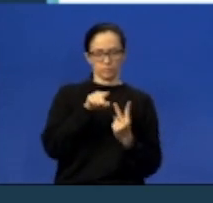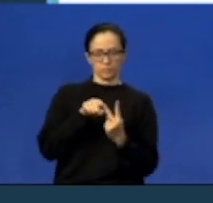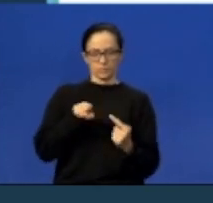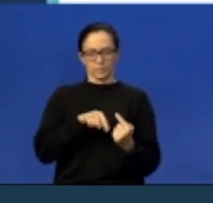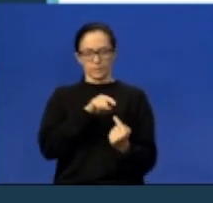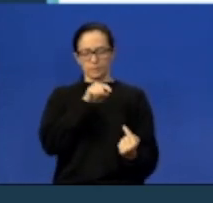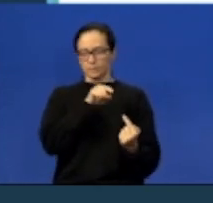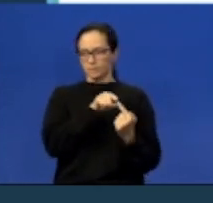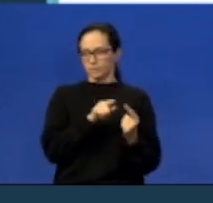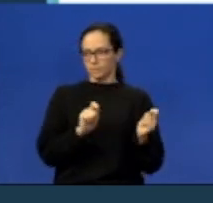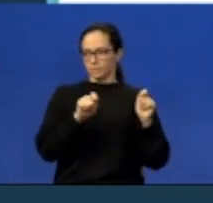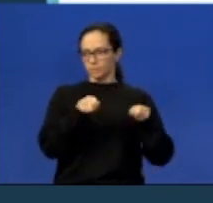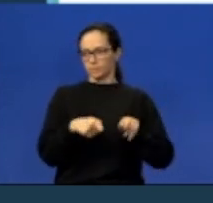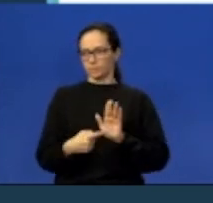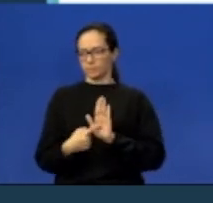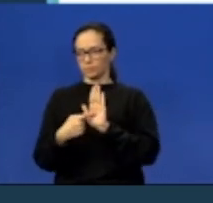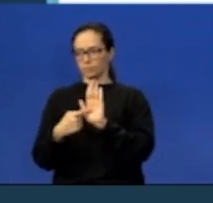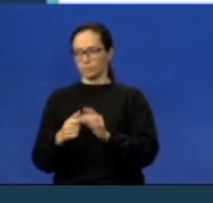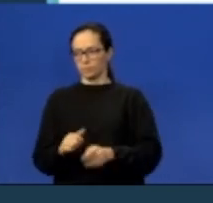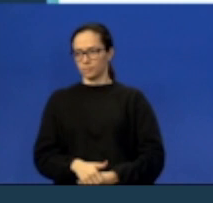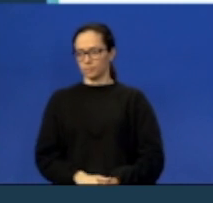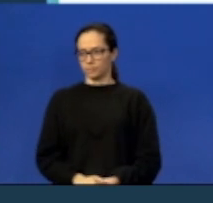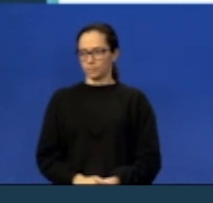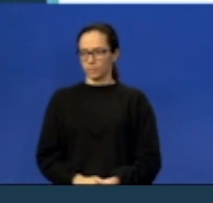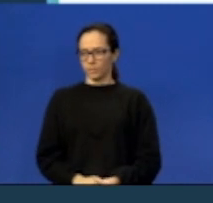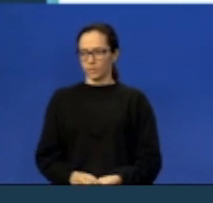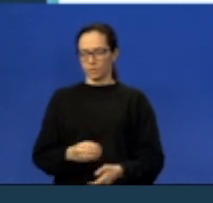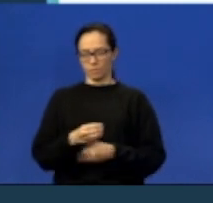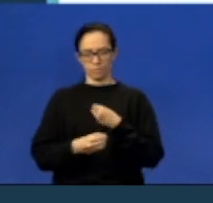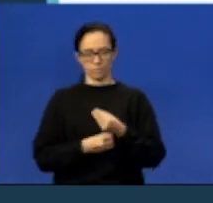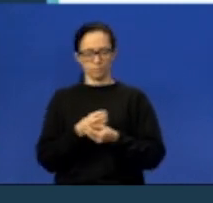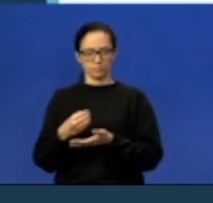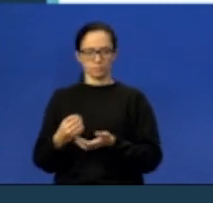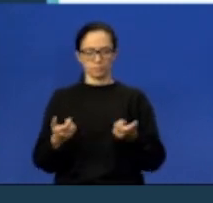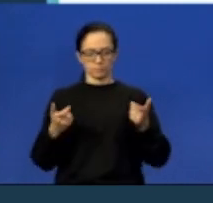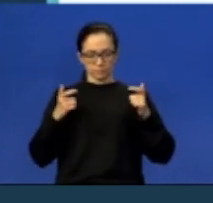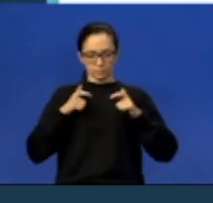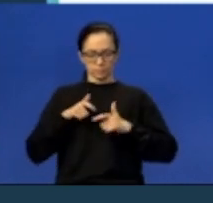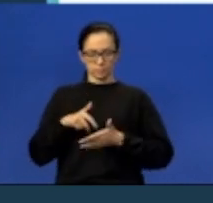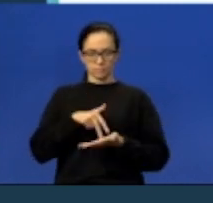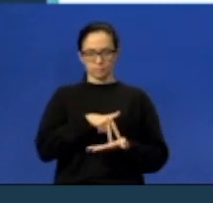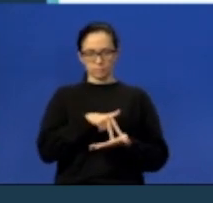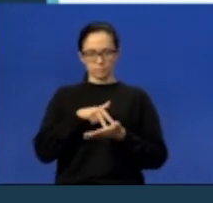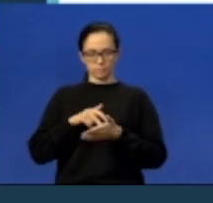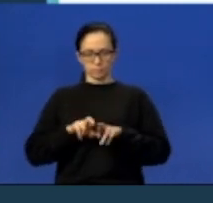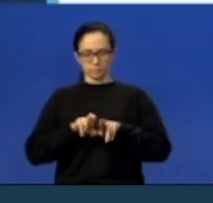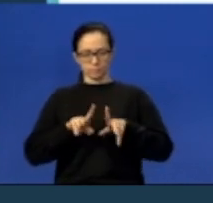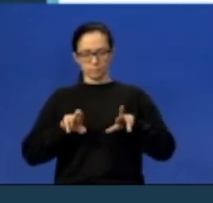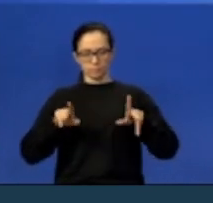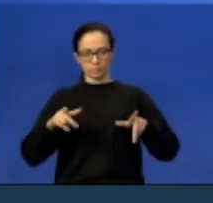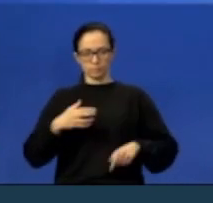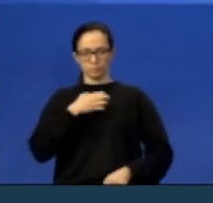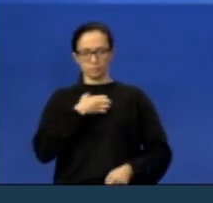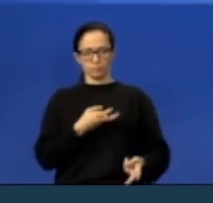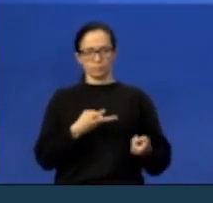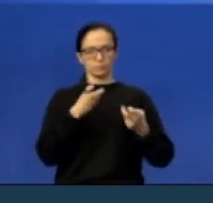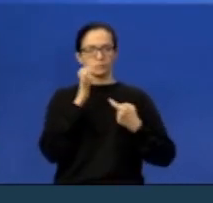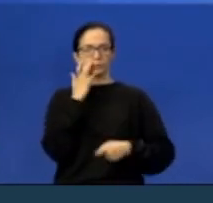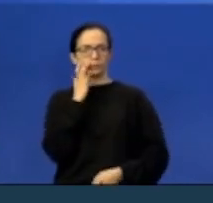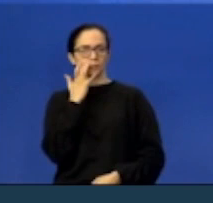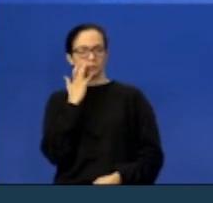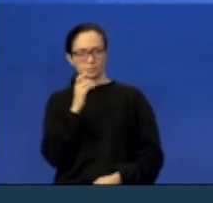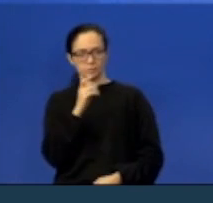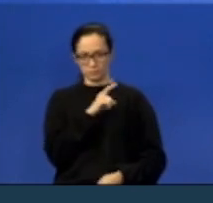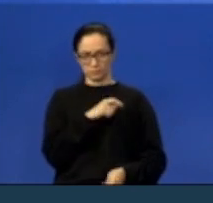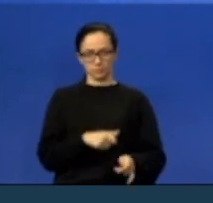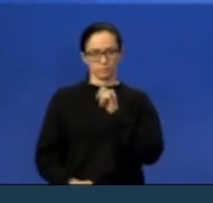diretamente relacionada com a posição de diferentes tipos de osso. Por